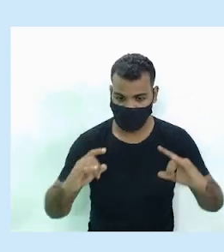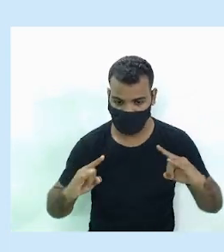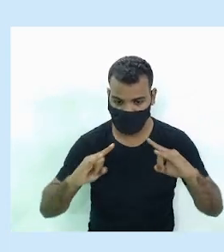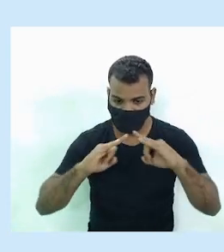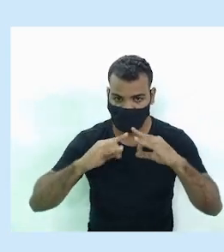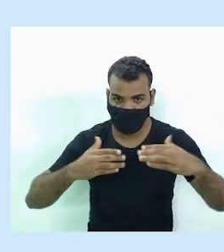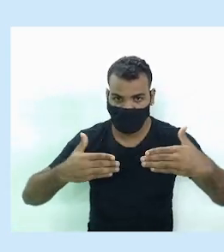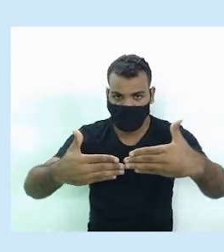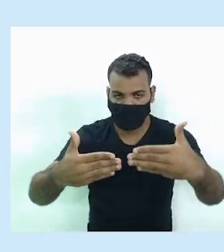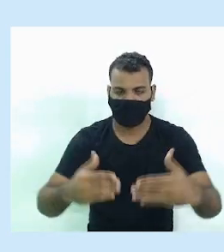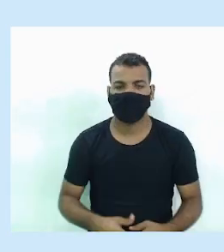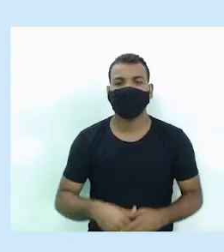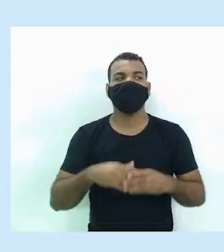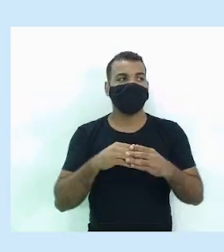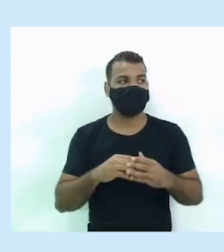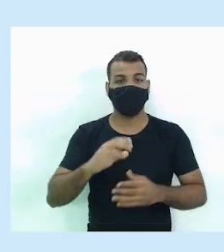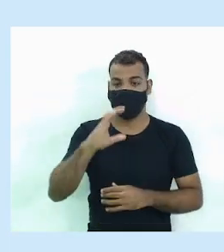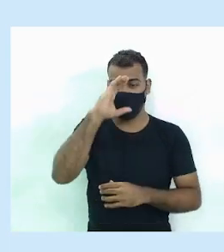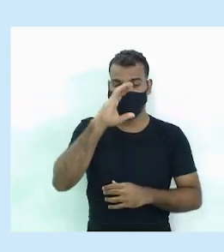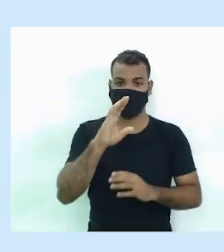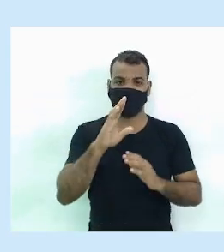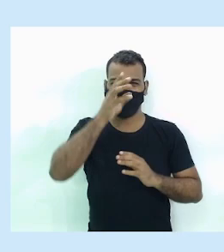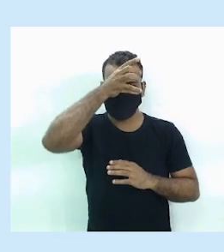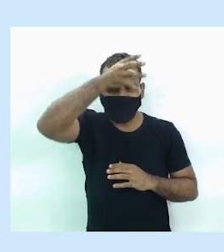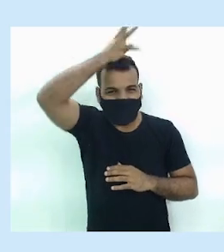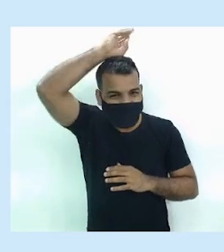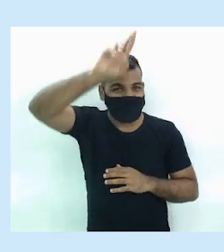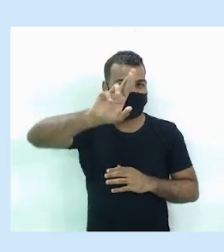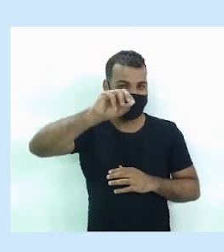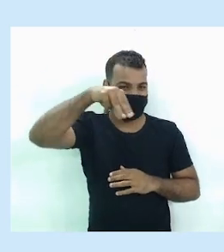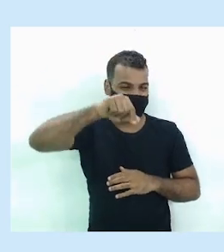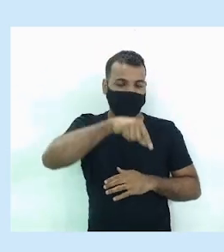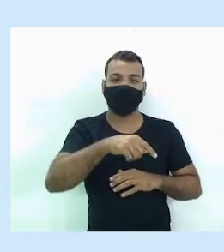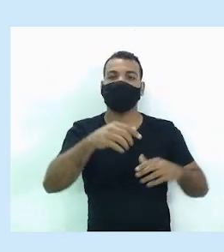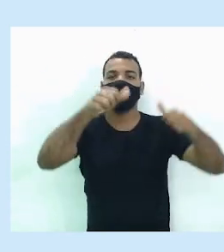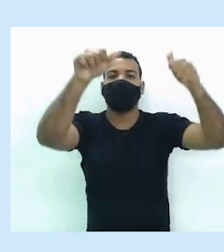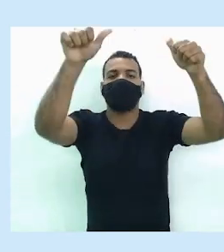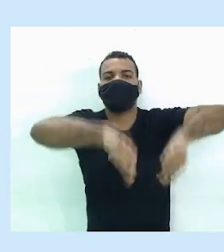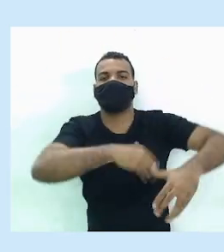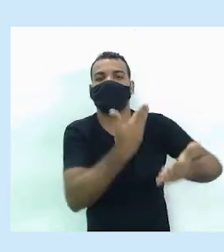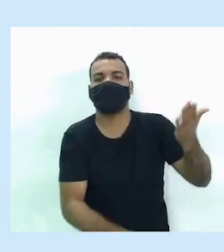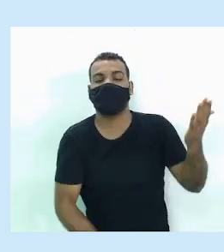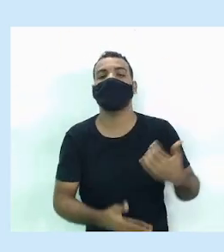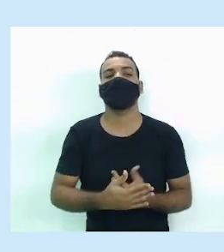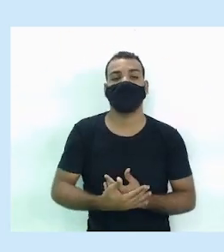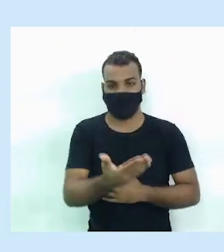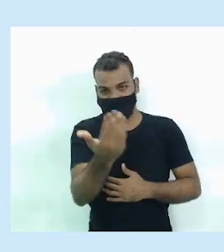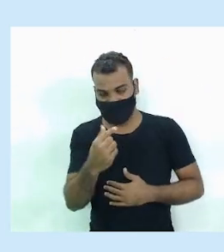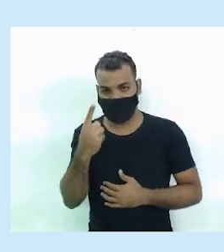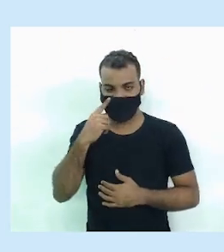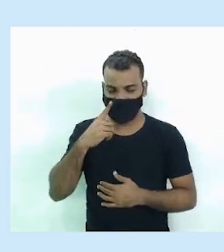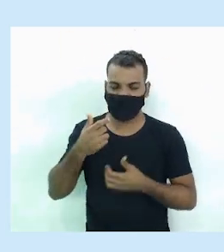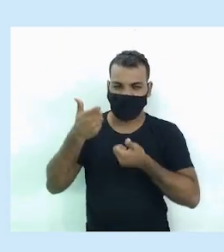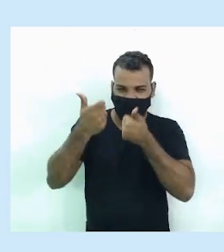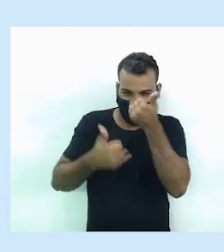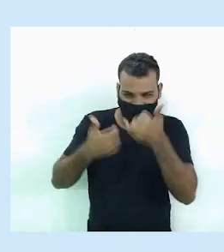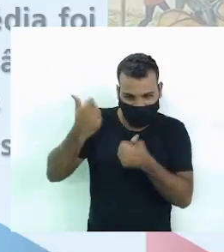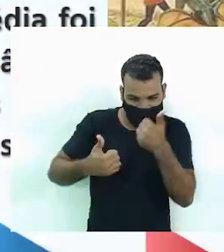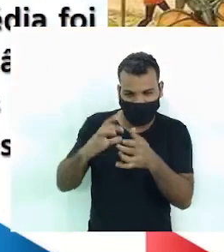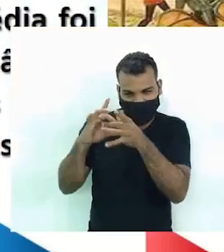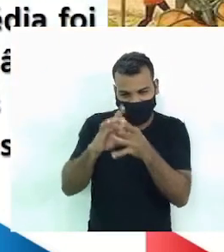a sua queda, tá beleza? Vem comigo que a gente vai entender o contexto da Idade Média, acompanhe na